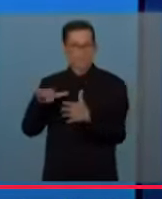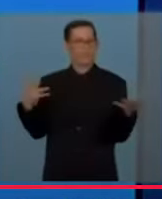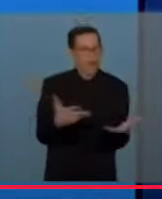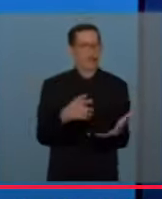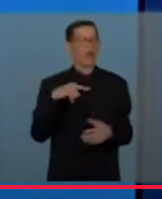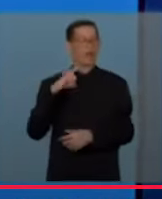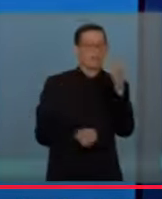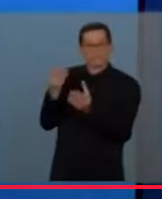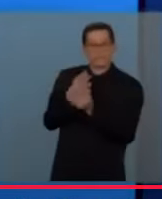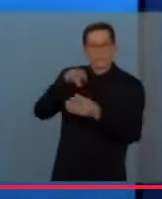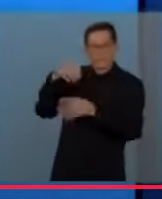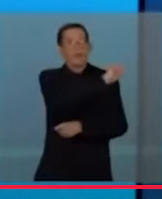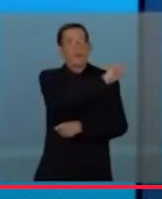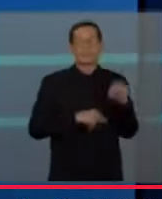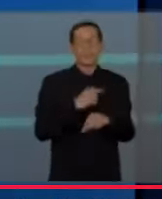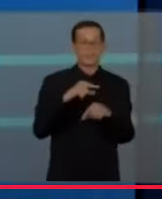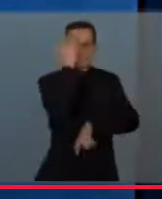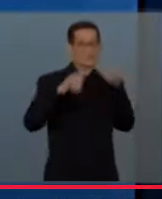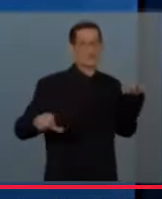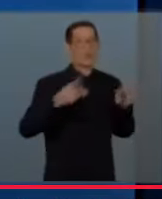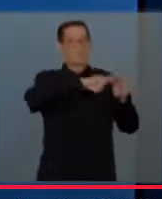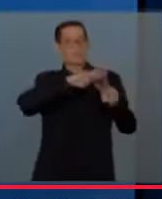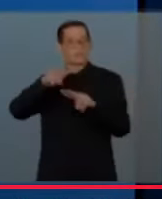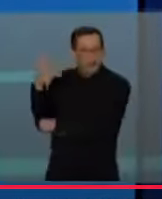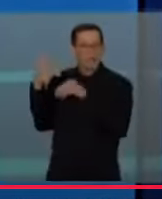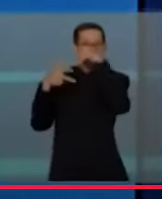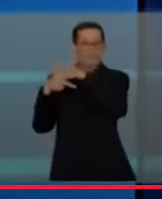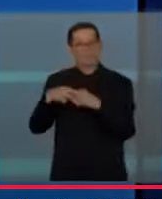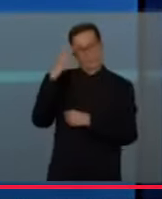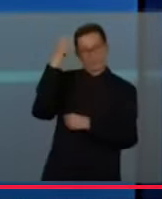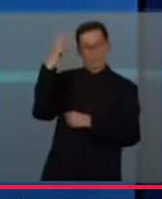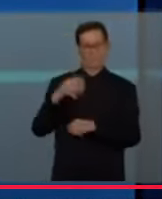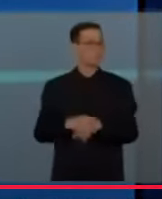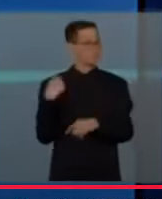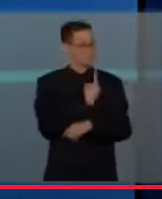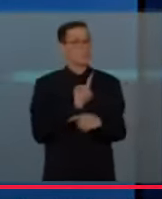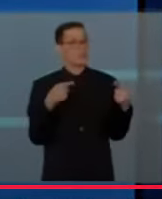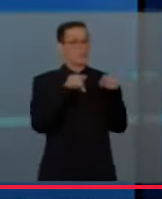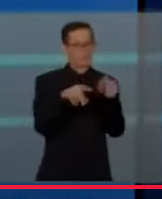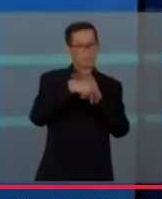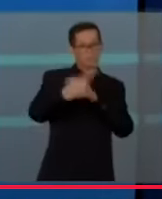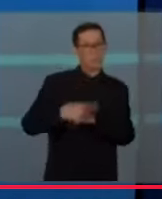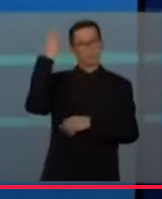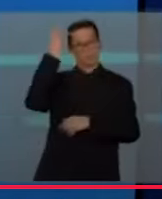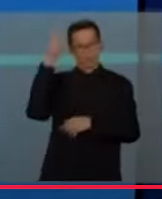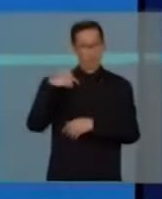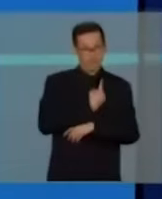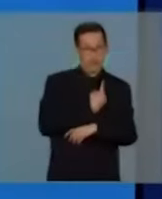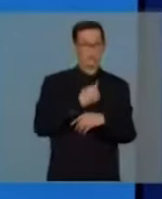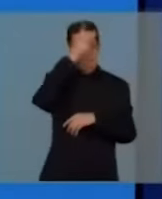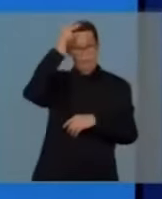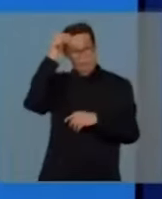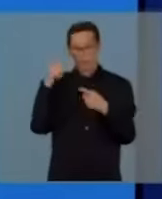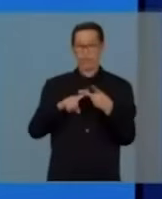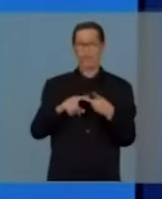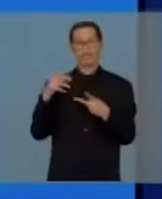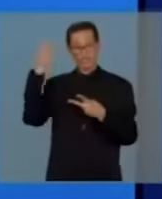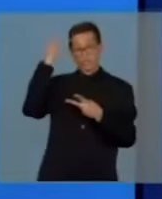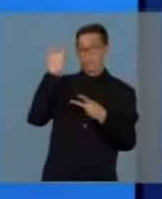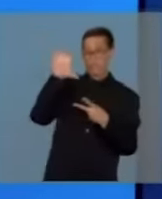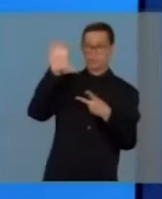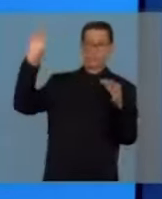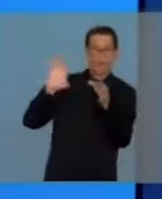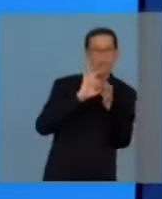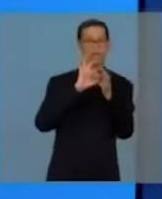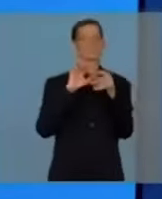ano para colocar em funcionamento já tenho 17 com registro de RF nós achamos 15 Estado de São Paulo porque não é possível quear da segurança se o estado junto e o estado tem a Prefeitura junto nós vamos continuar avançando no